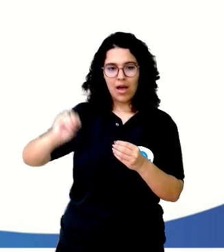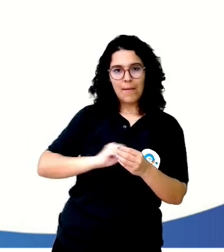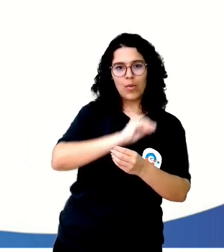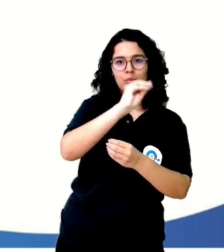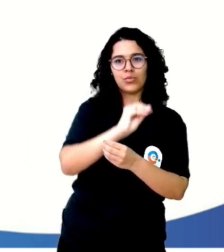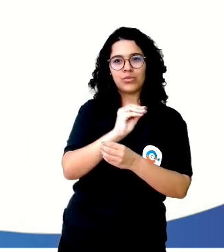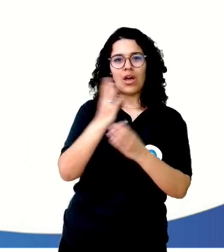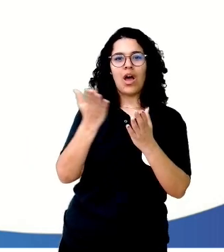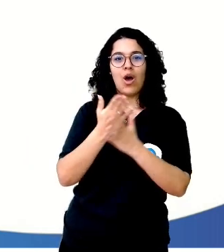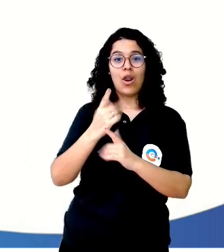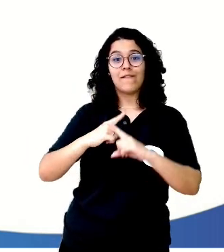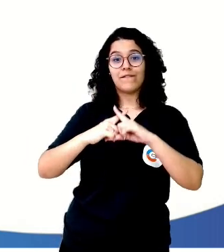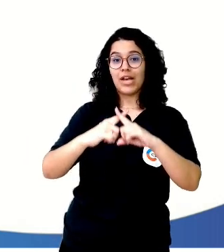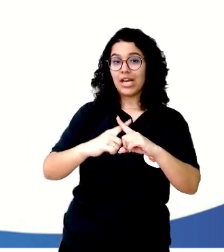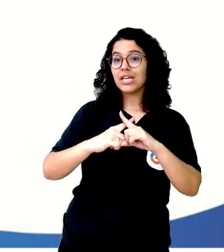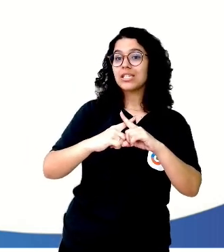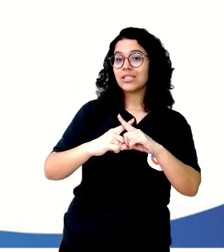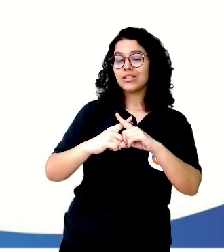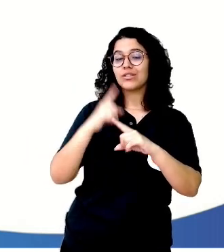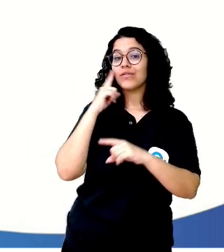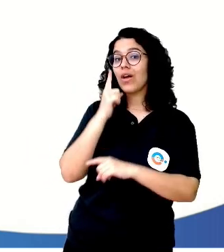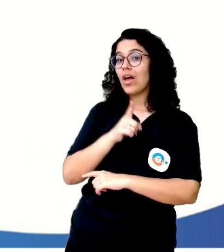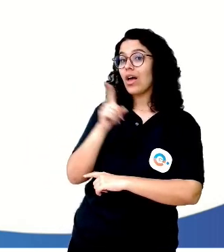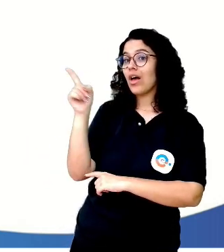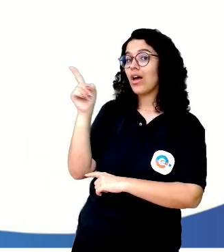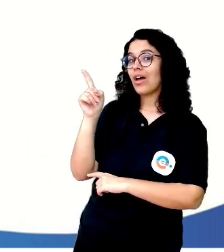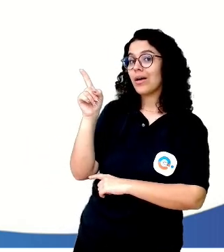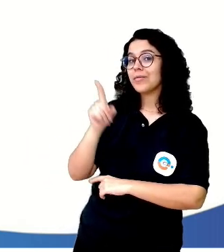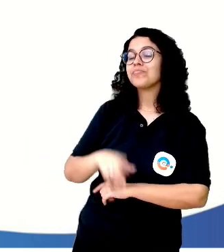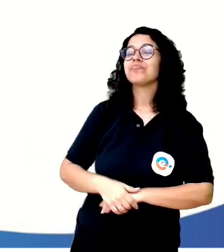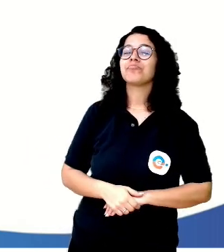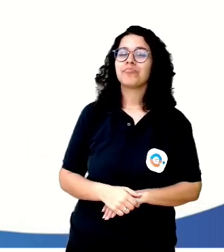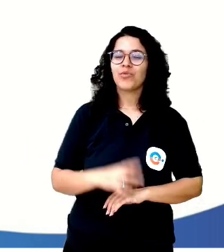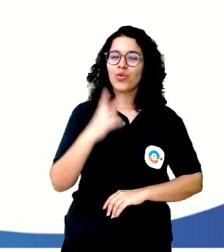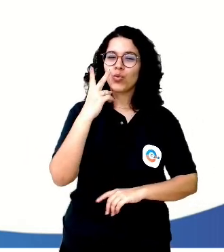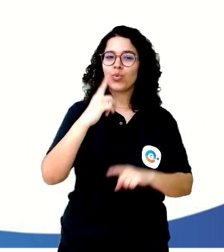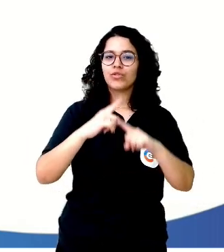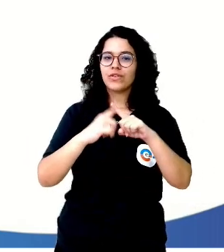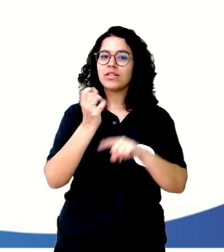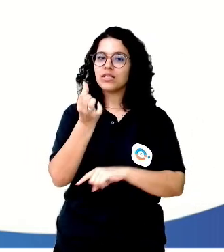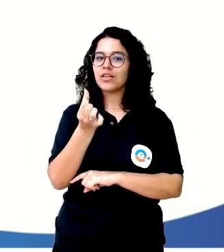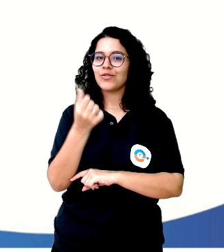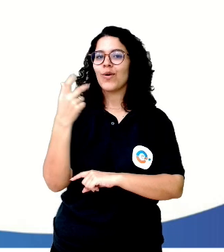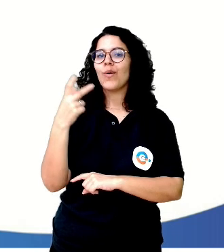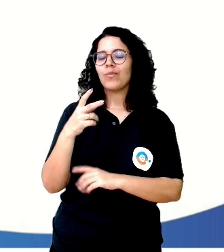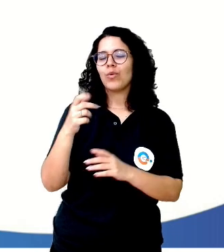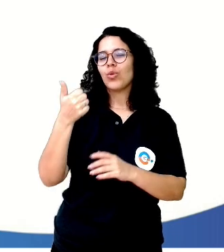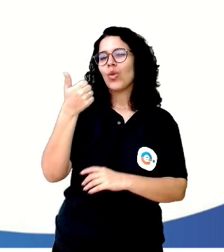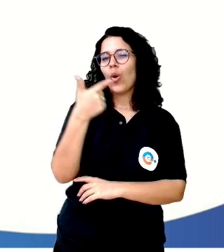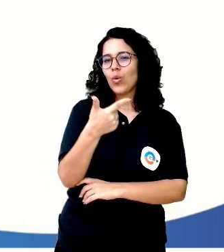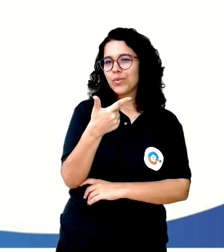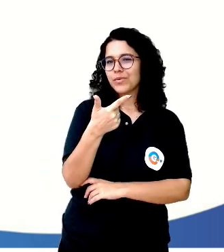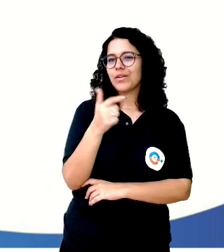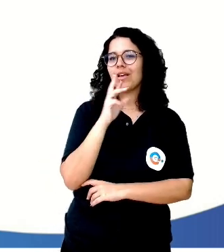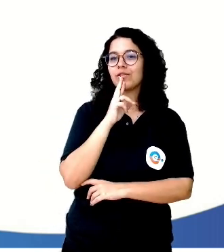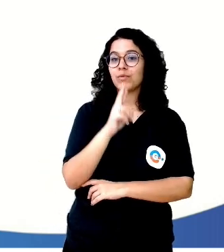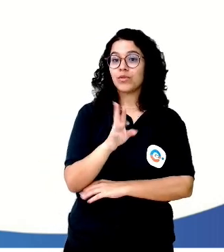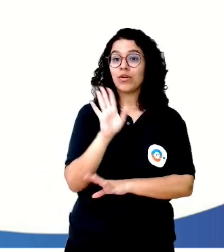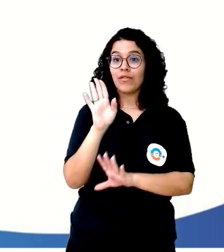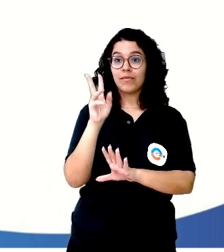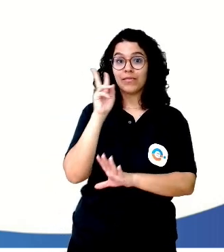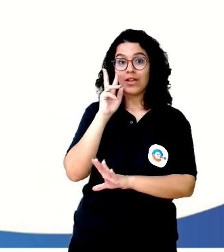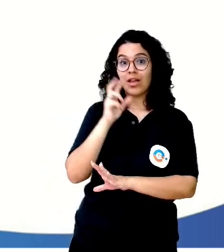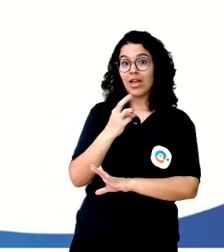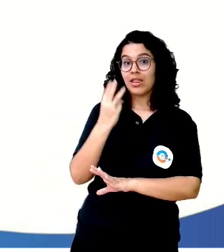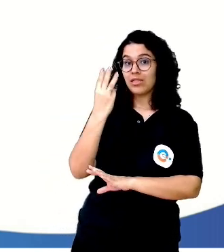passar multiplicando. Então, 2 vezes 6 vai dar 12. O 3 que está multiplicando o B